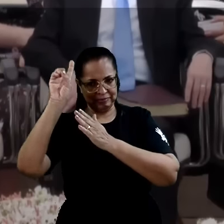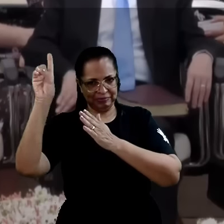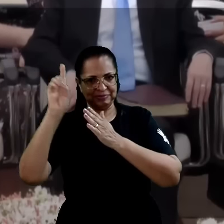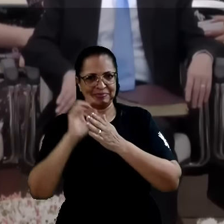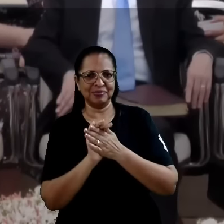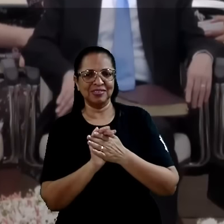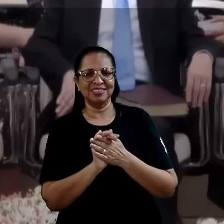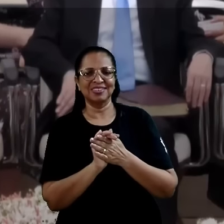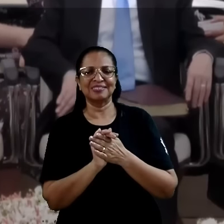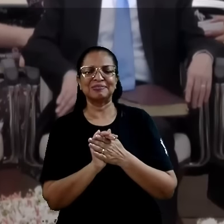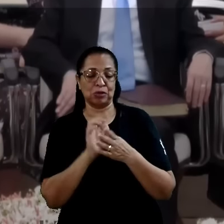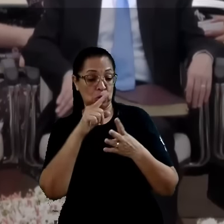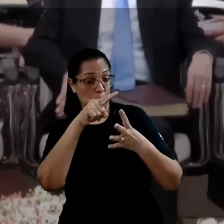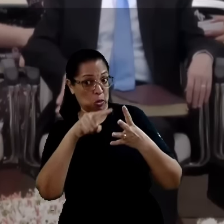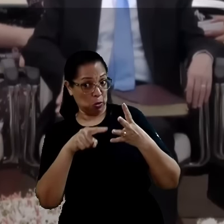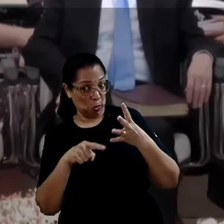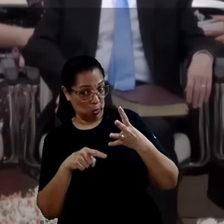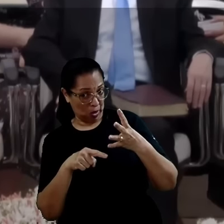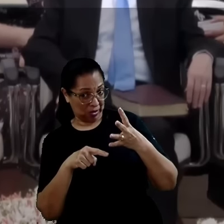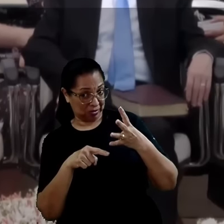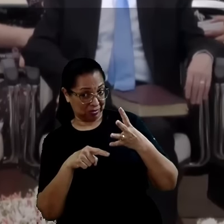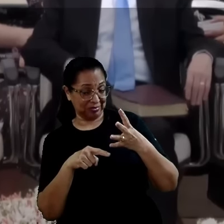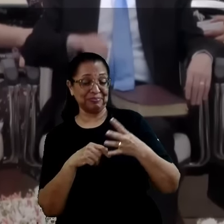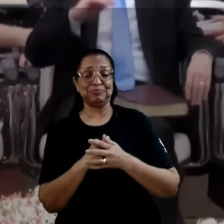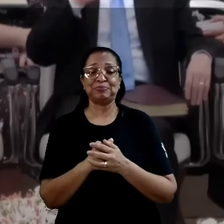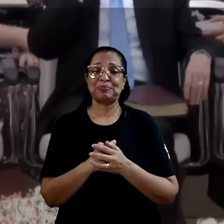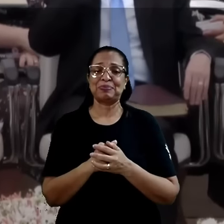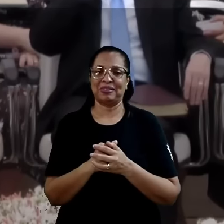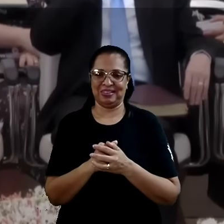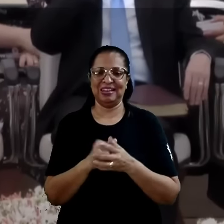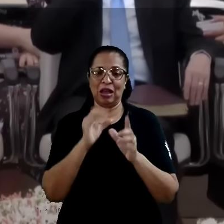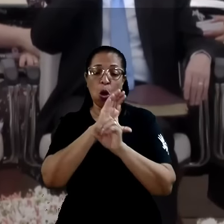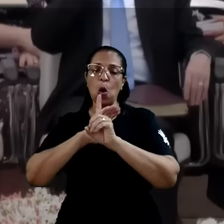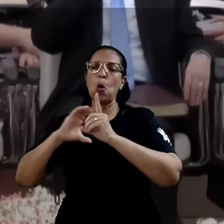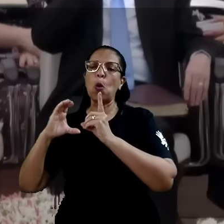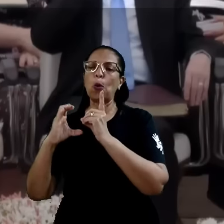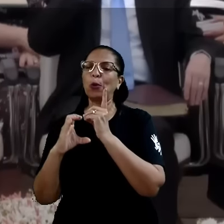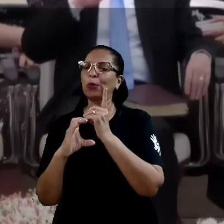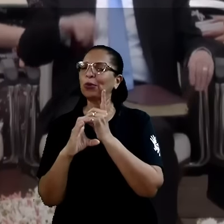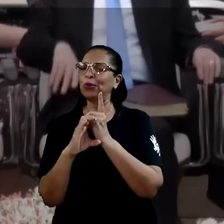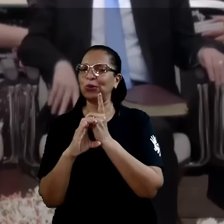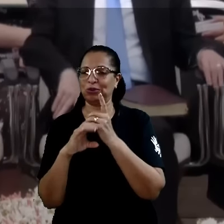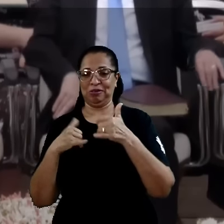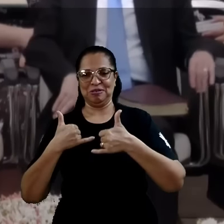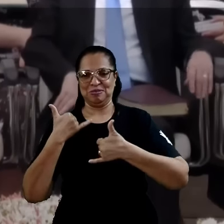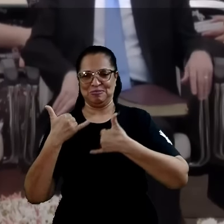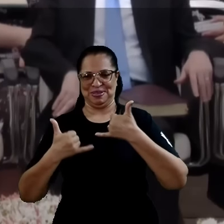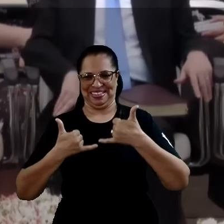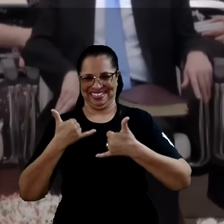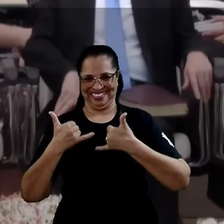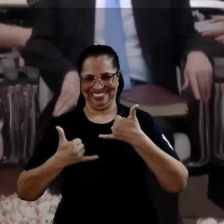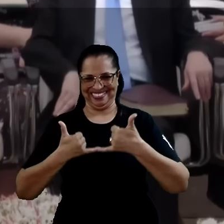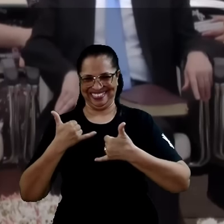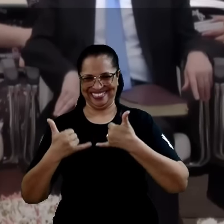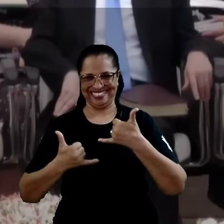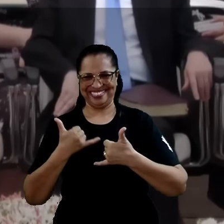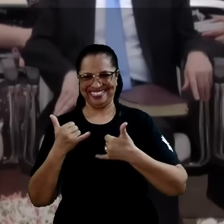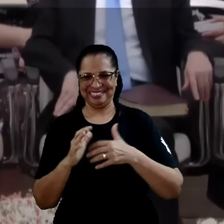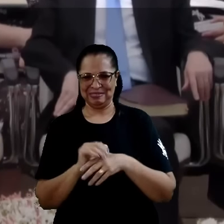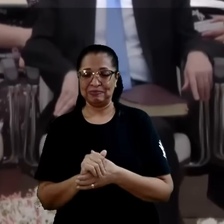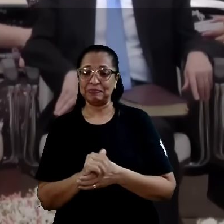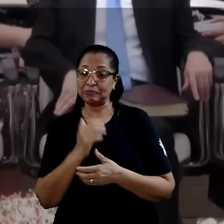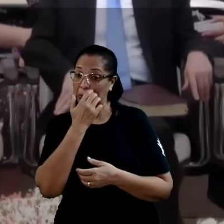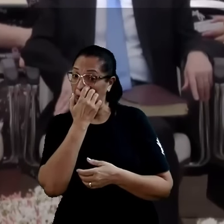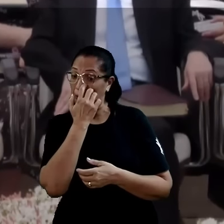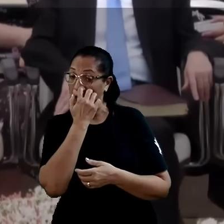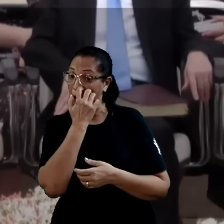brincava de cutinho casa do meu avô é muito grande hoje a casa que a minha mãe mora e tinha uma suí do lado de fora para